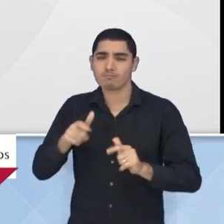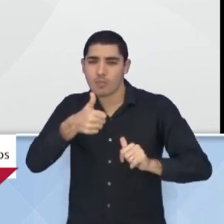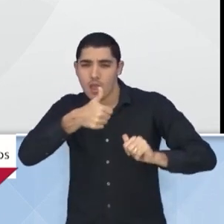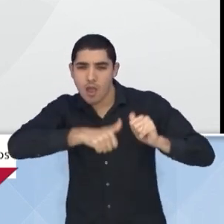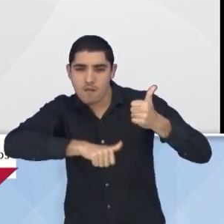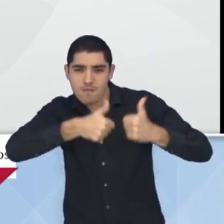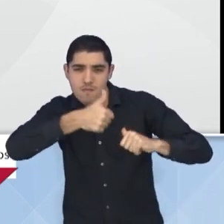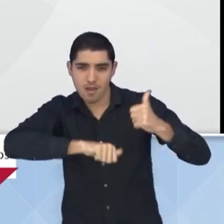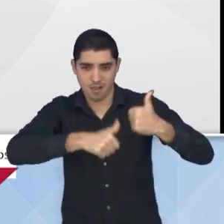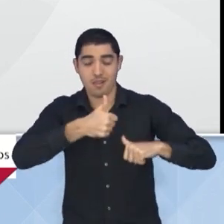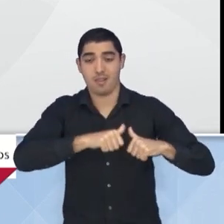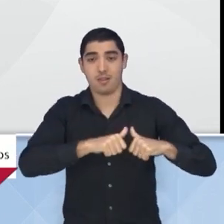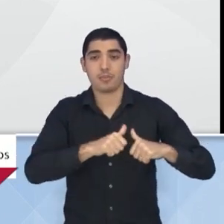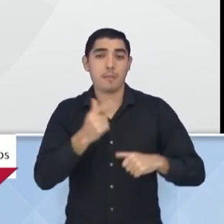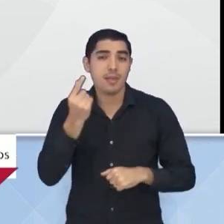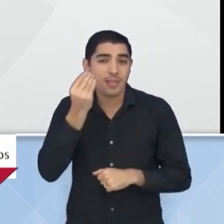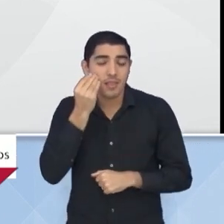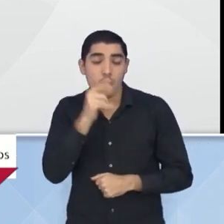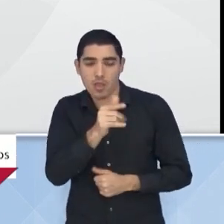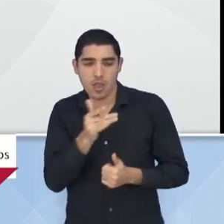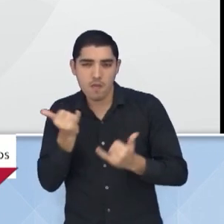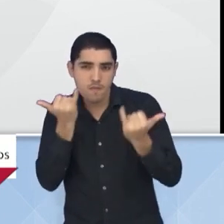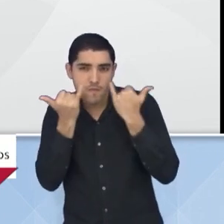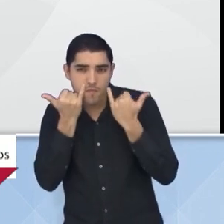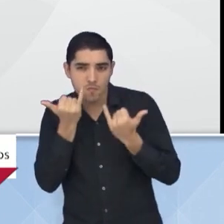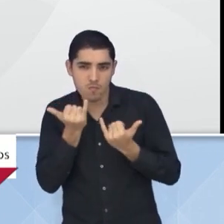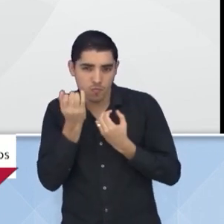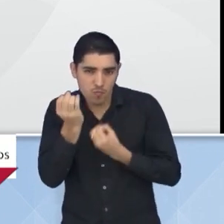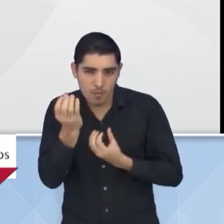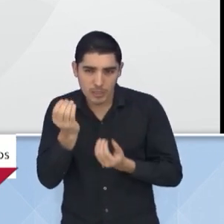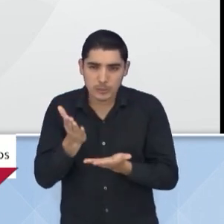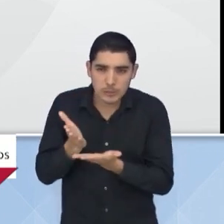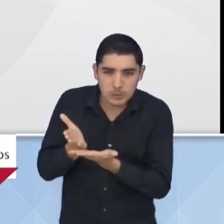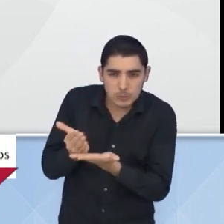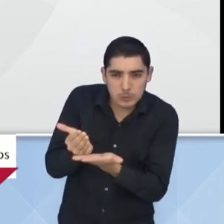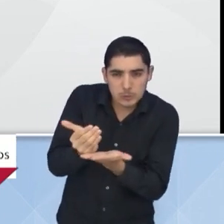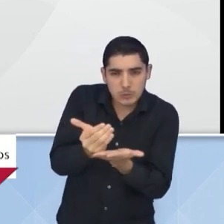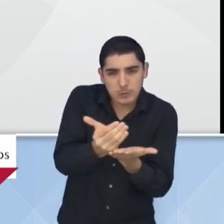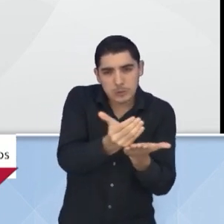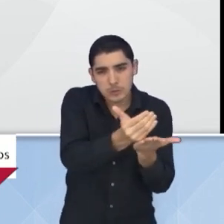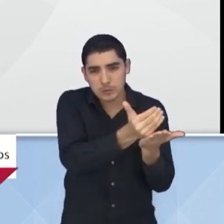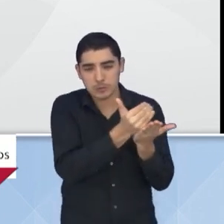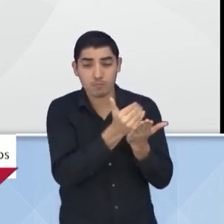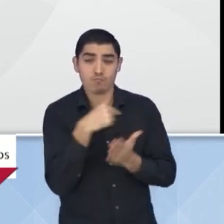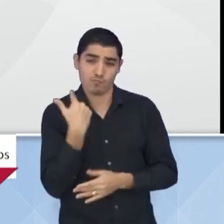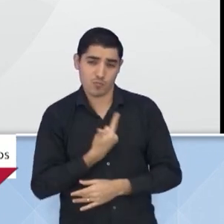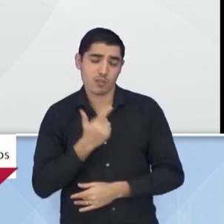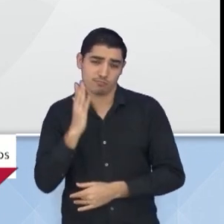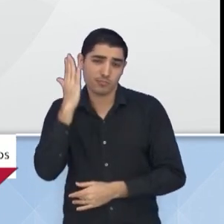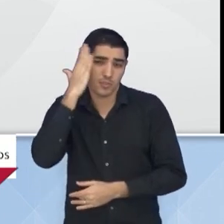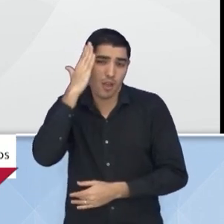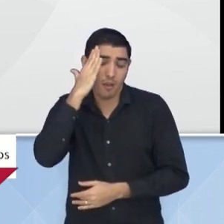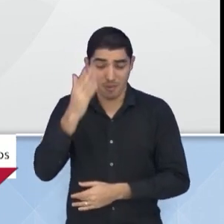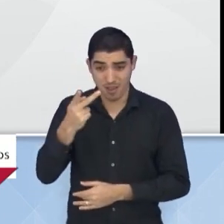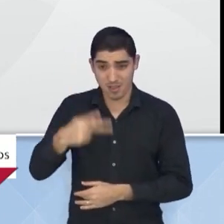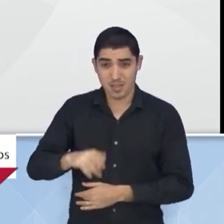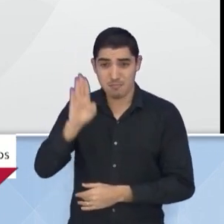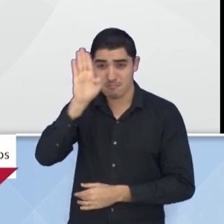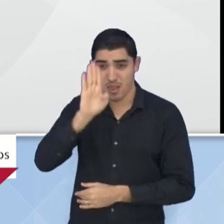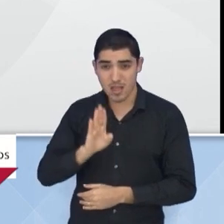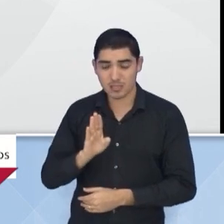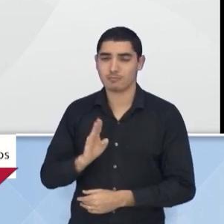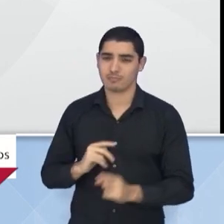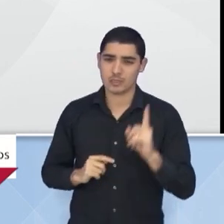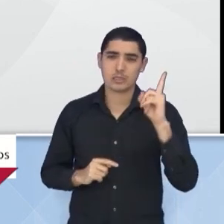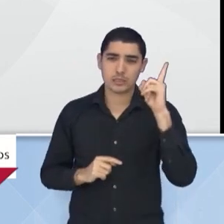ideia era que a gente coletasse essas informações todos os anos a gente sabe como o Brasil é complicado a ter